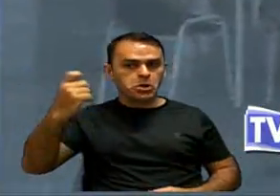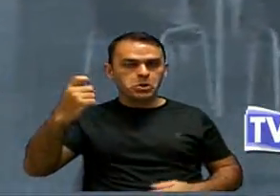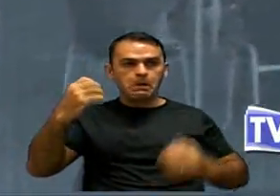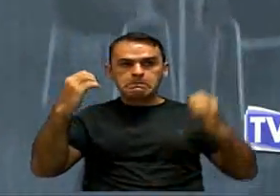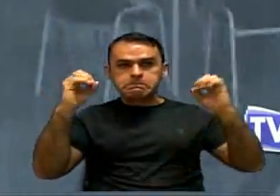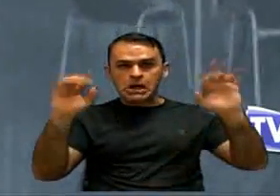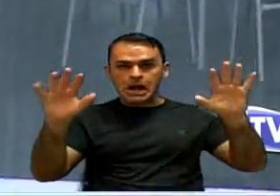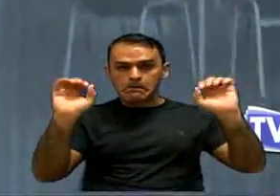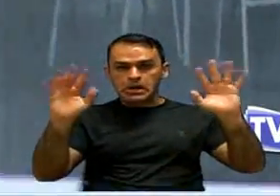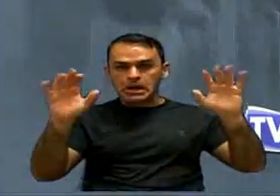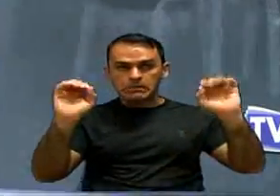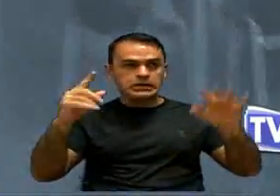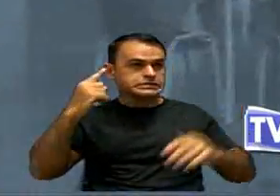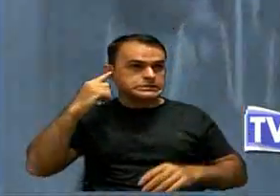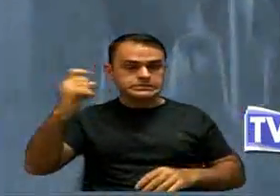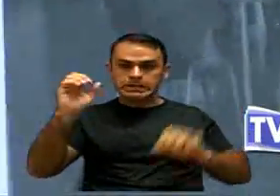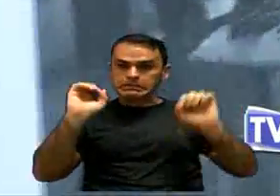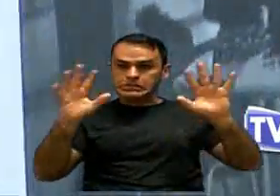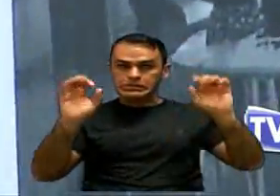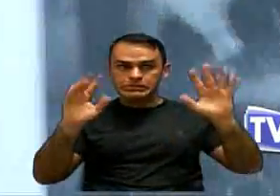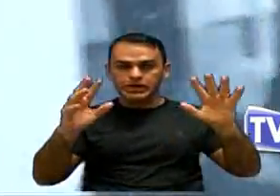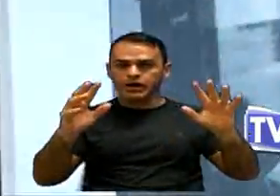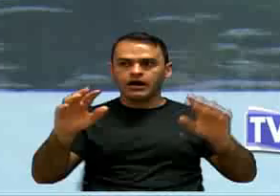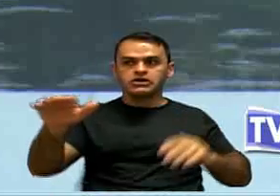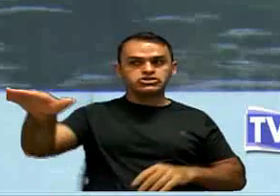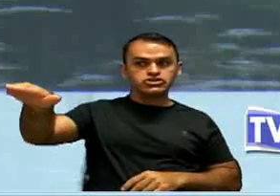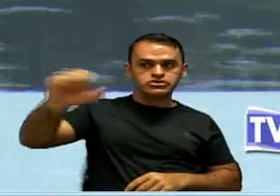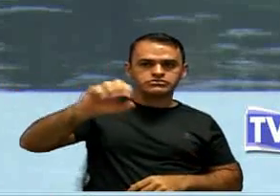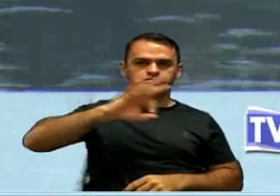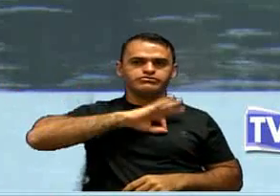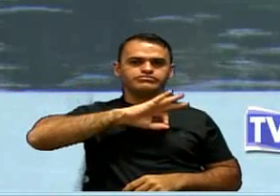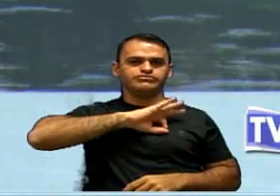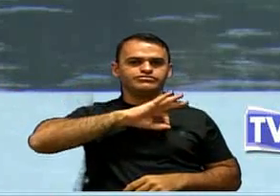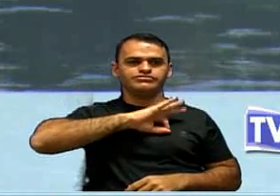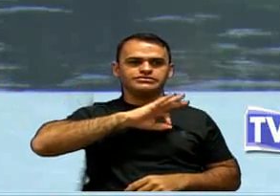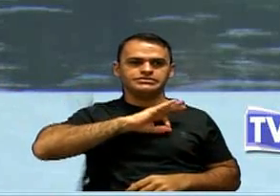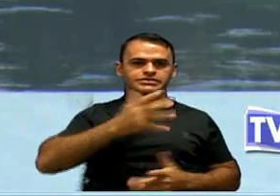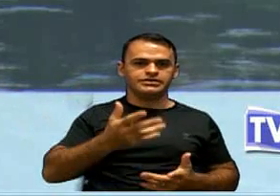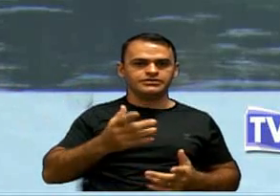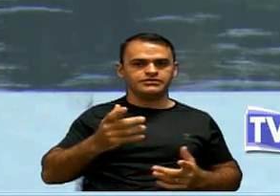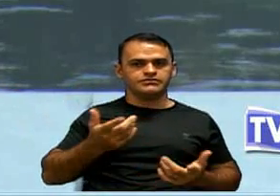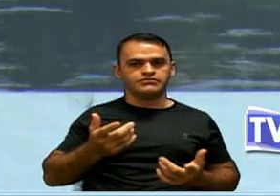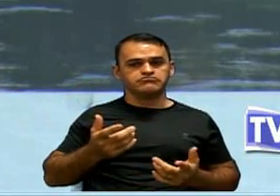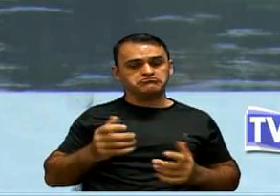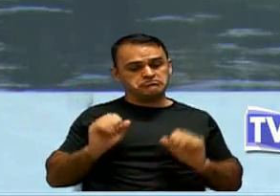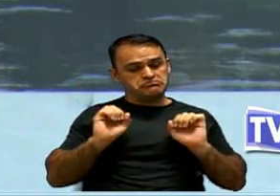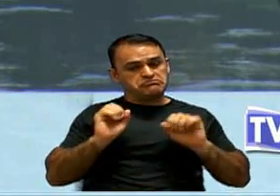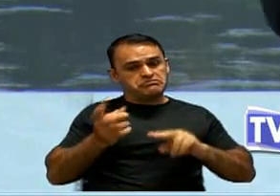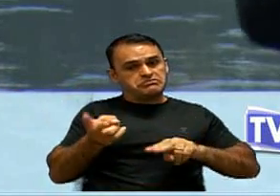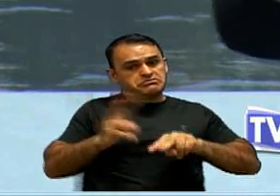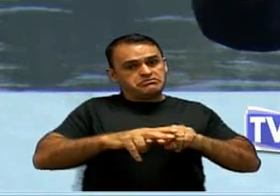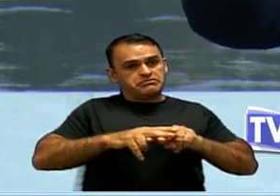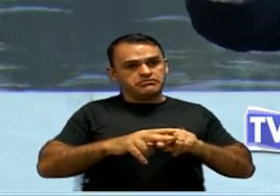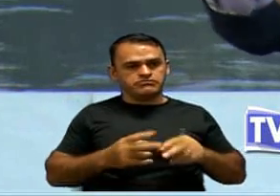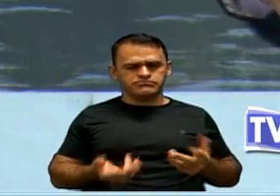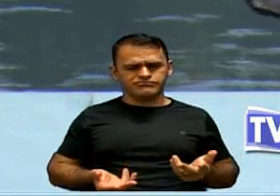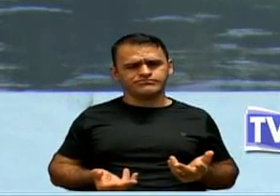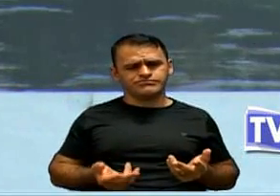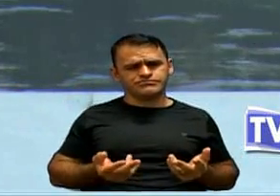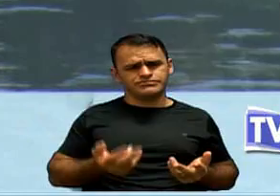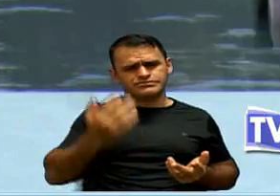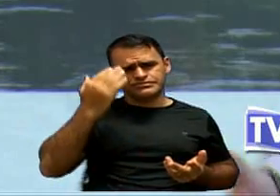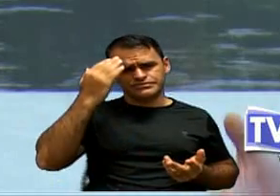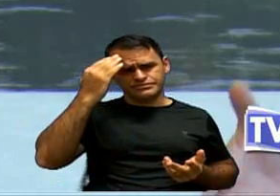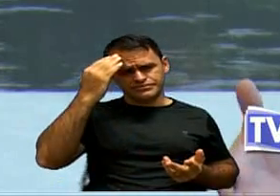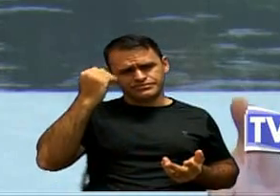escola como essa, que sabe que agora vai disparar um alarme, vai chamar a polícia, a viatura vai lá e ele pode ser preso. É lógico que o problema vai